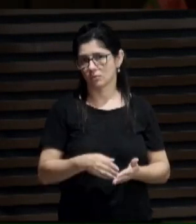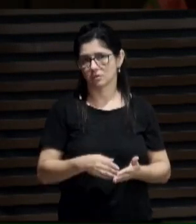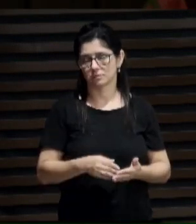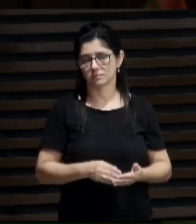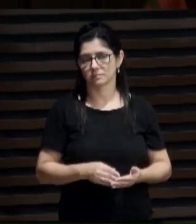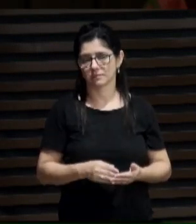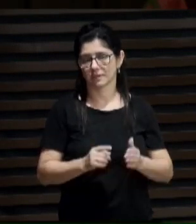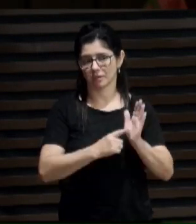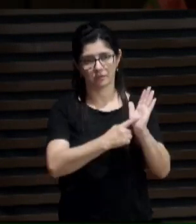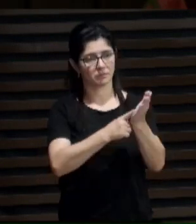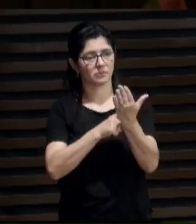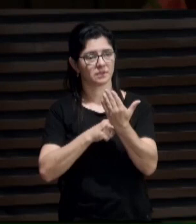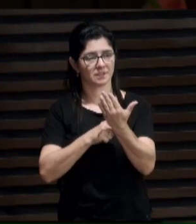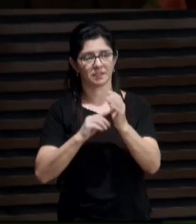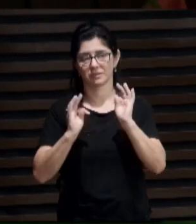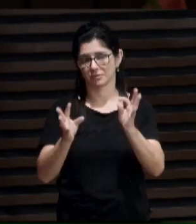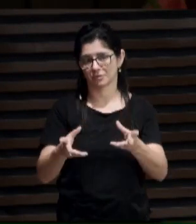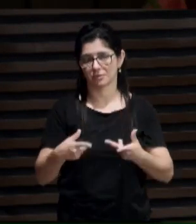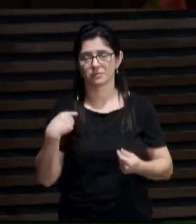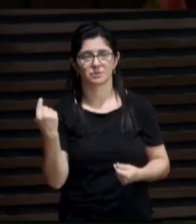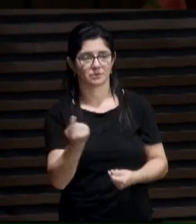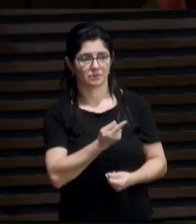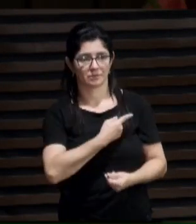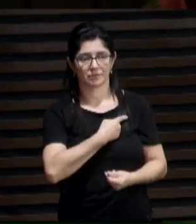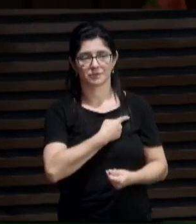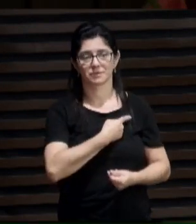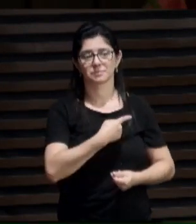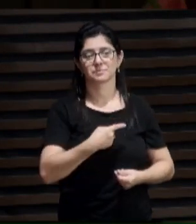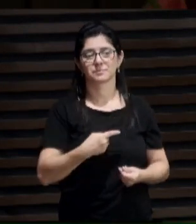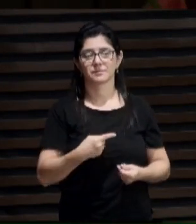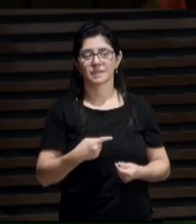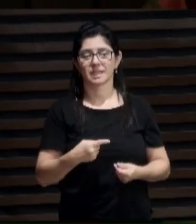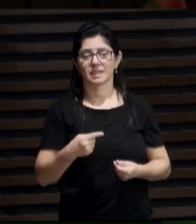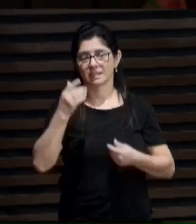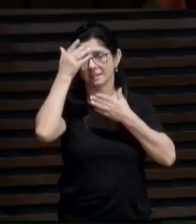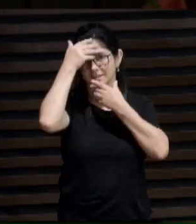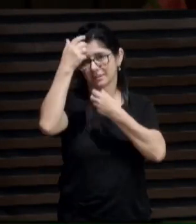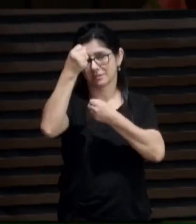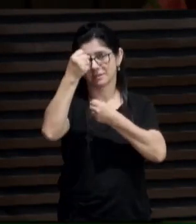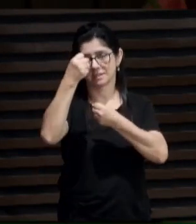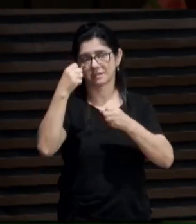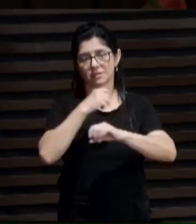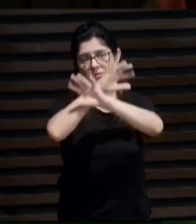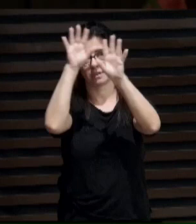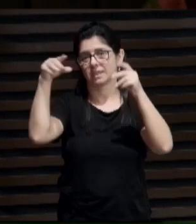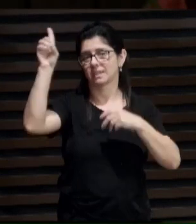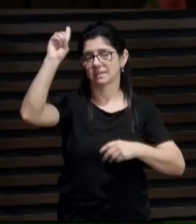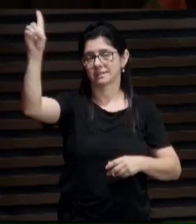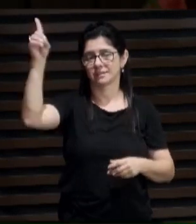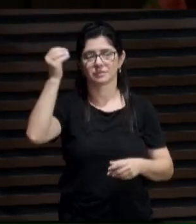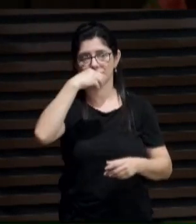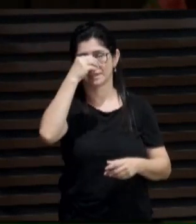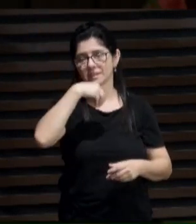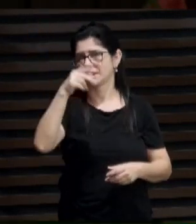que todos os nossos esforços em glorificar a Deus são um fracasso em si